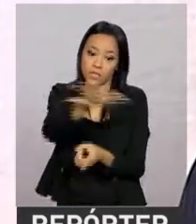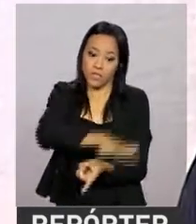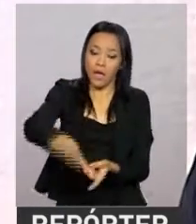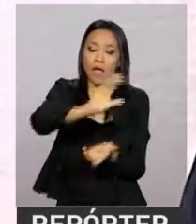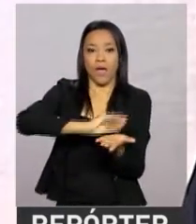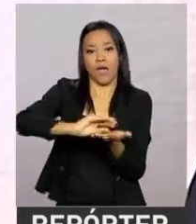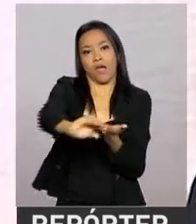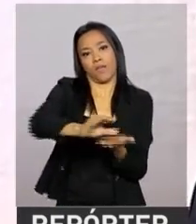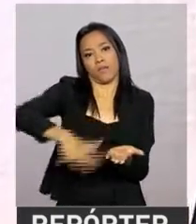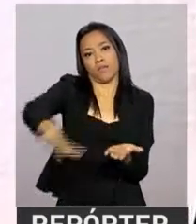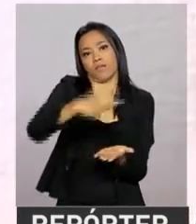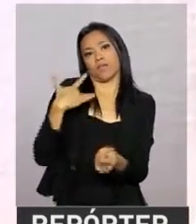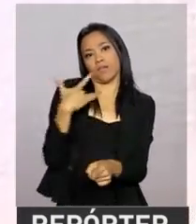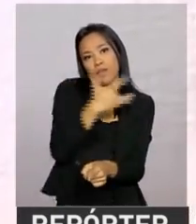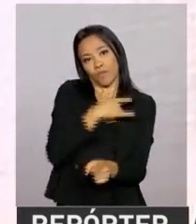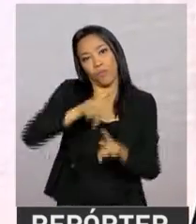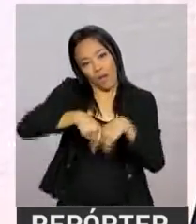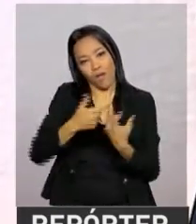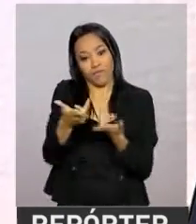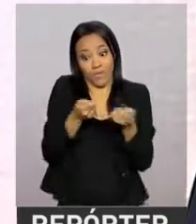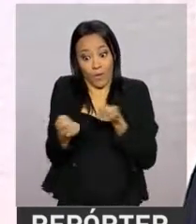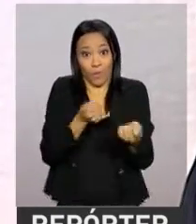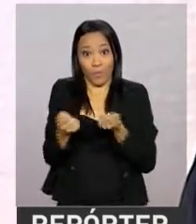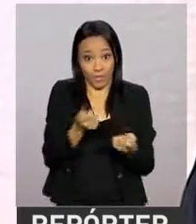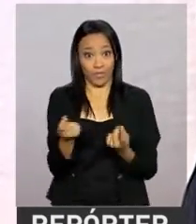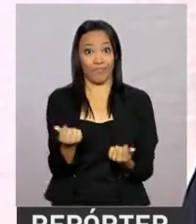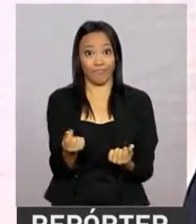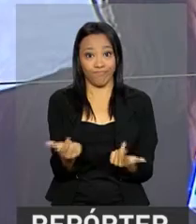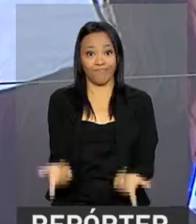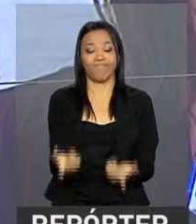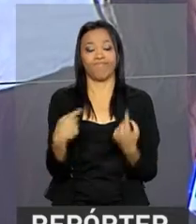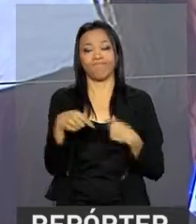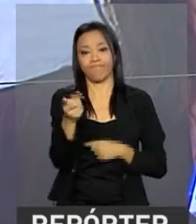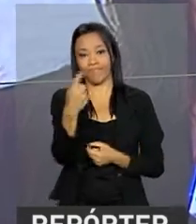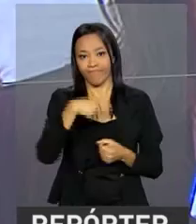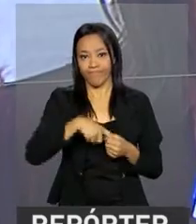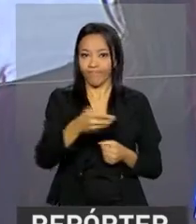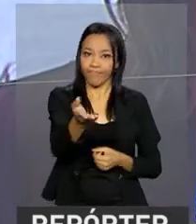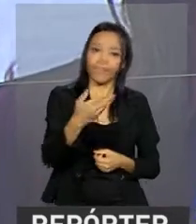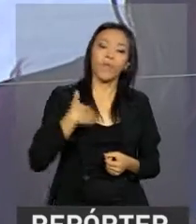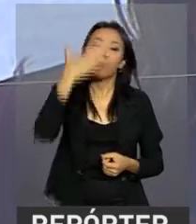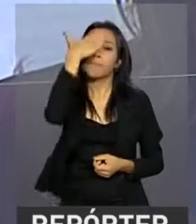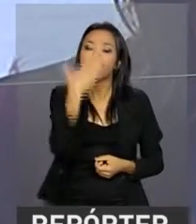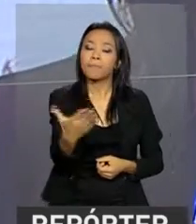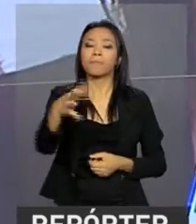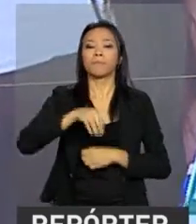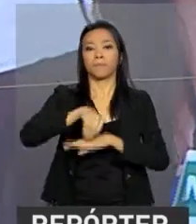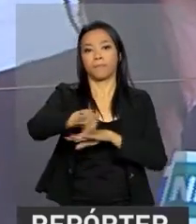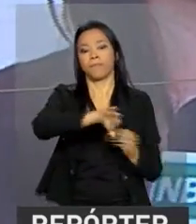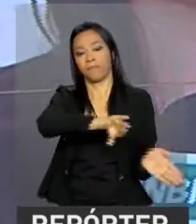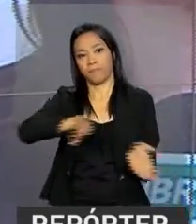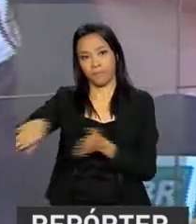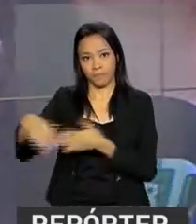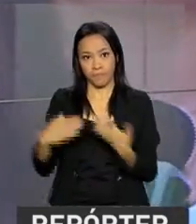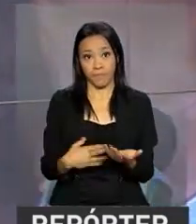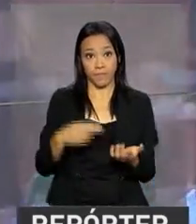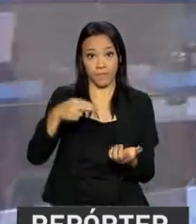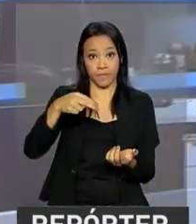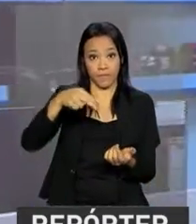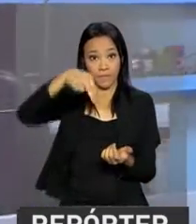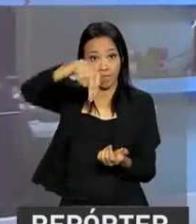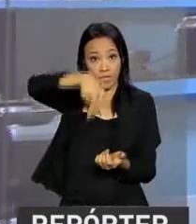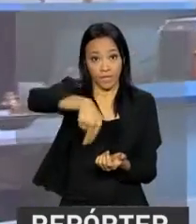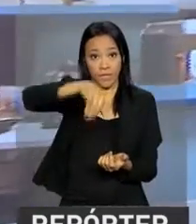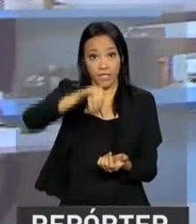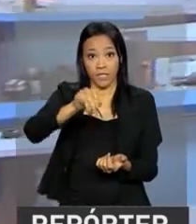saúde como resultado dessa economia. Leandro, é com você. Obrigado, Thaisa, pelas suas informações. E Nízia